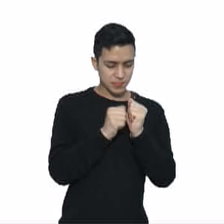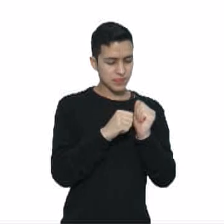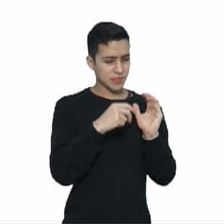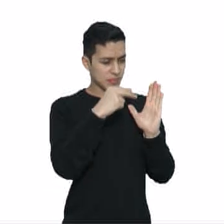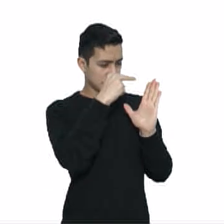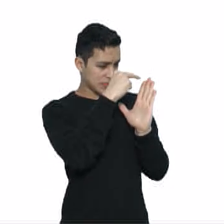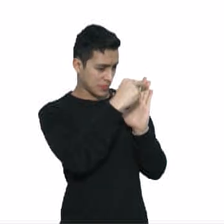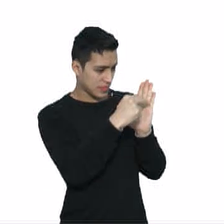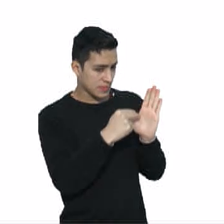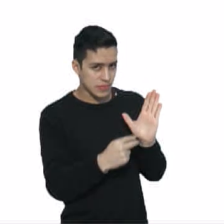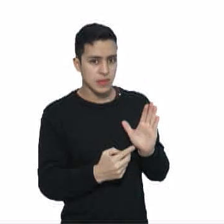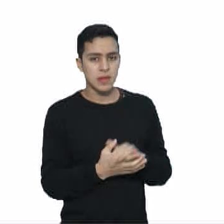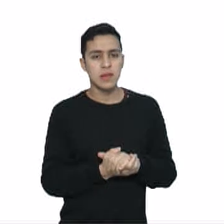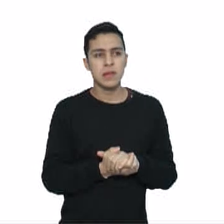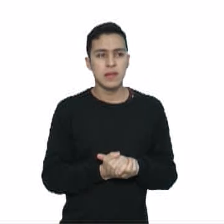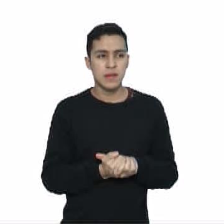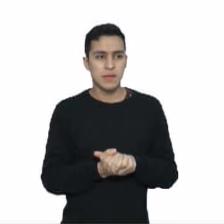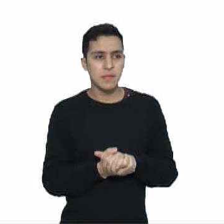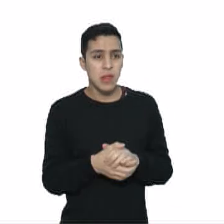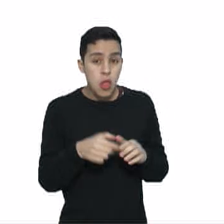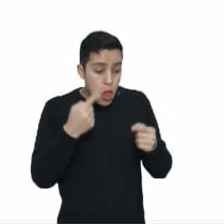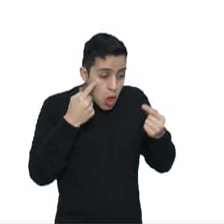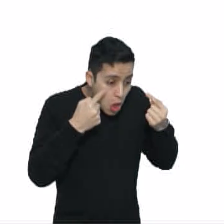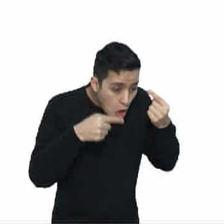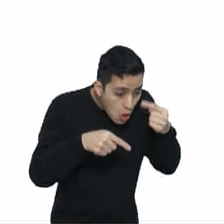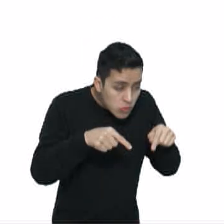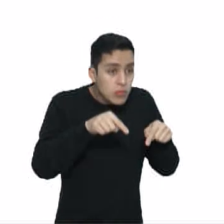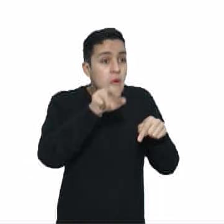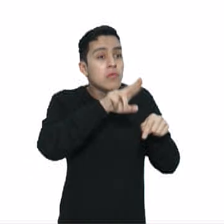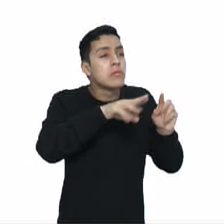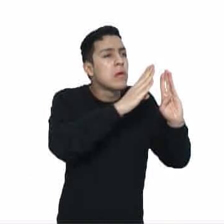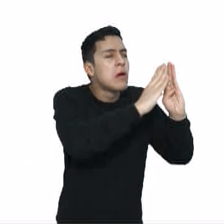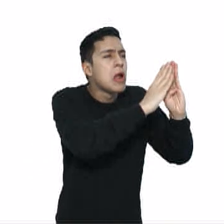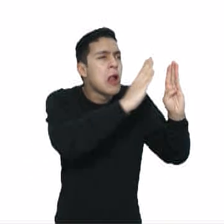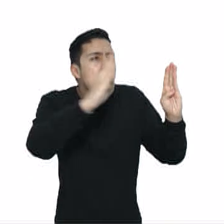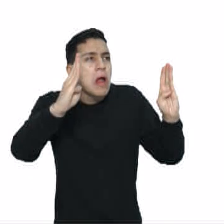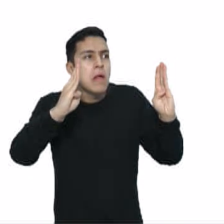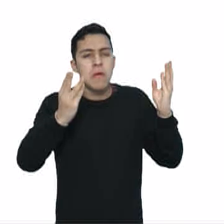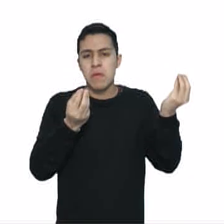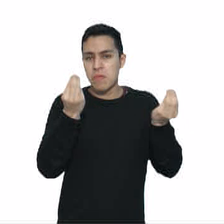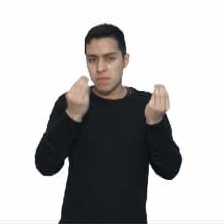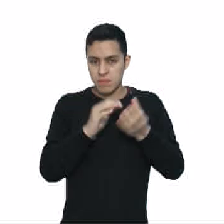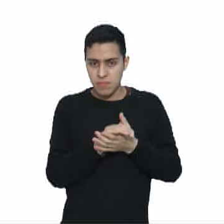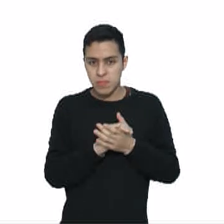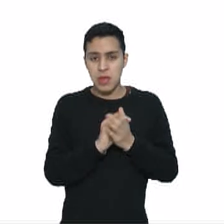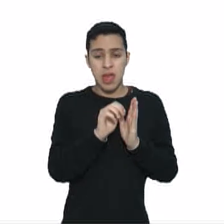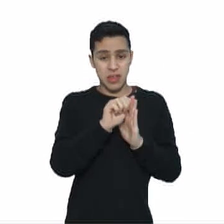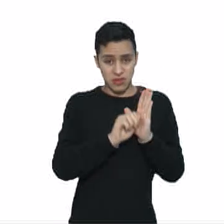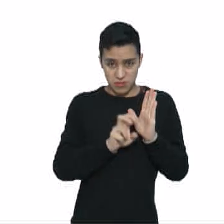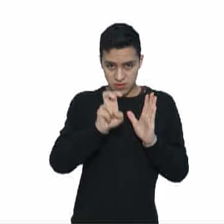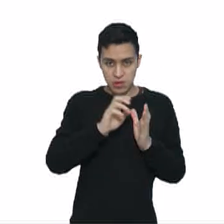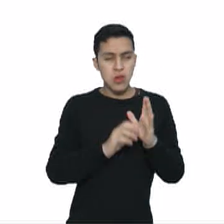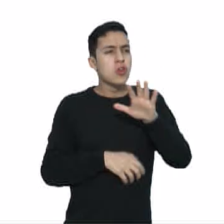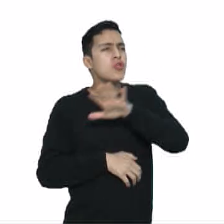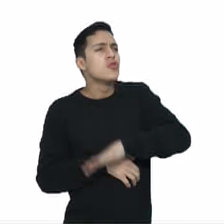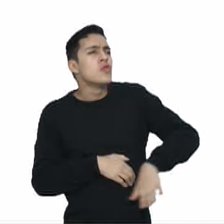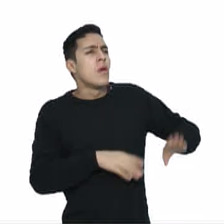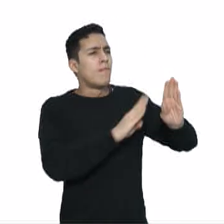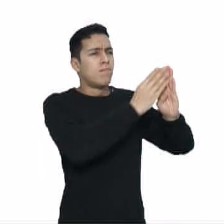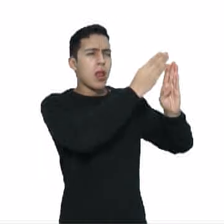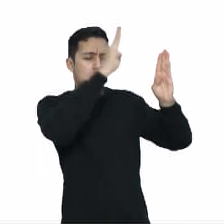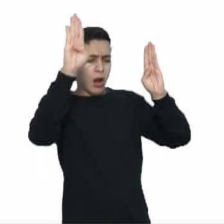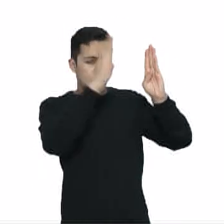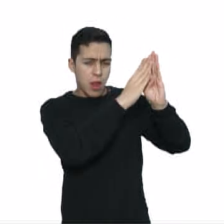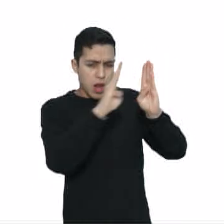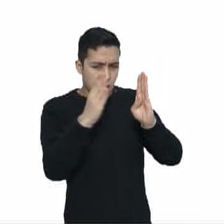Da consulta, utilização do acervo. Artigo 5º. Todo o acervo da biblioteca está à